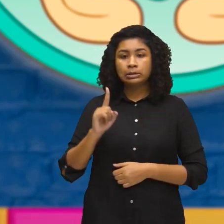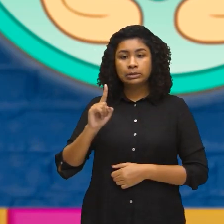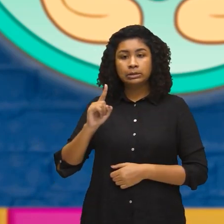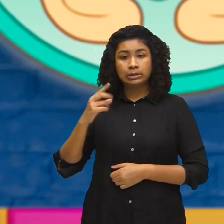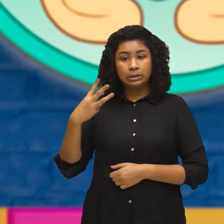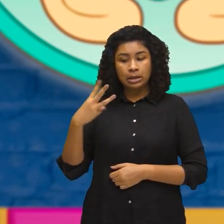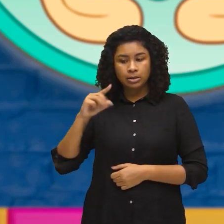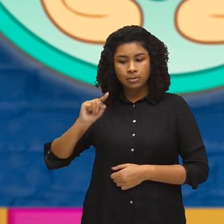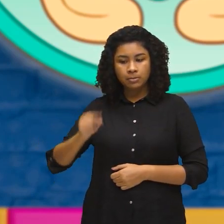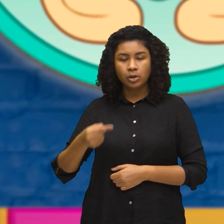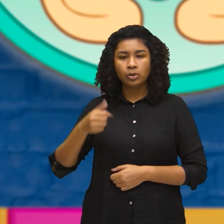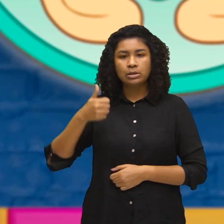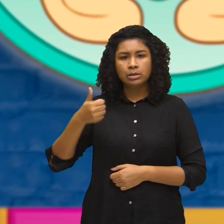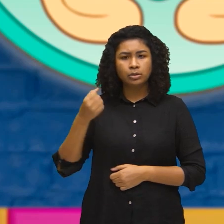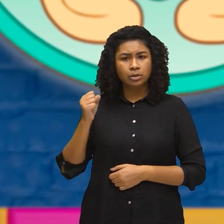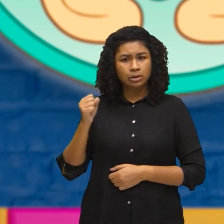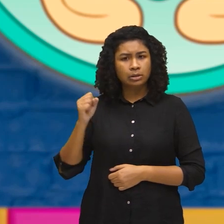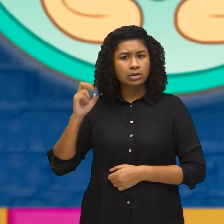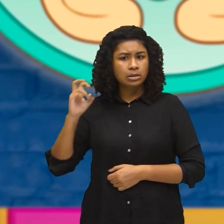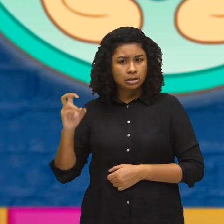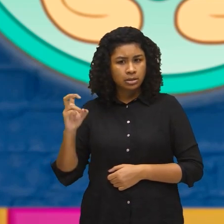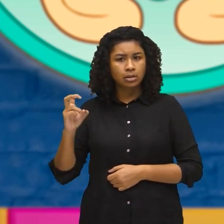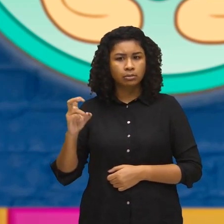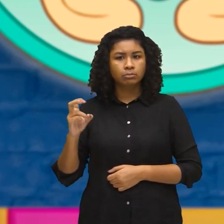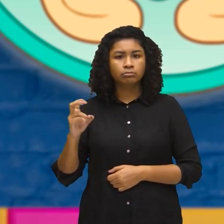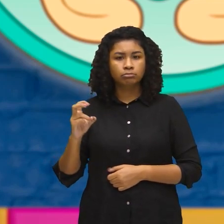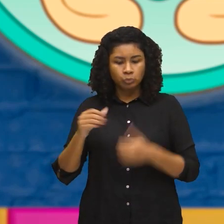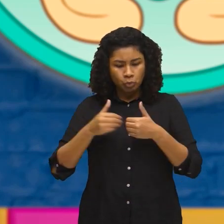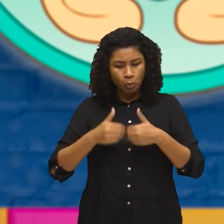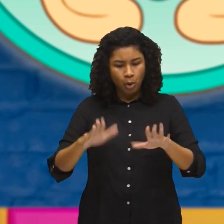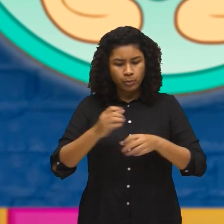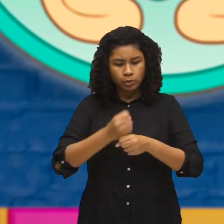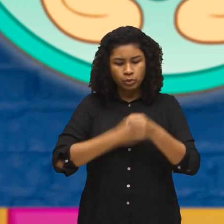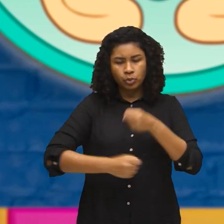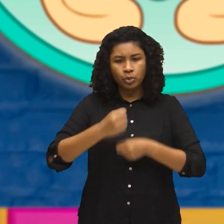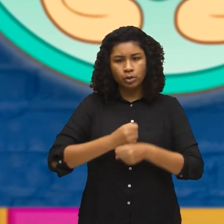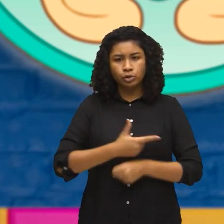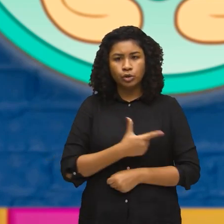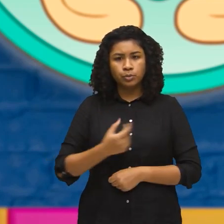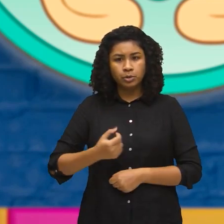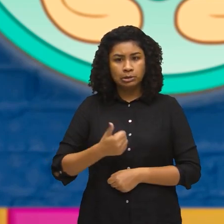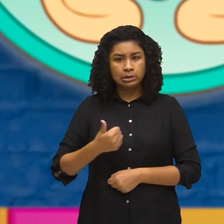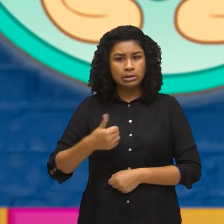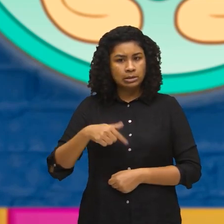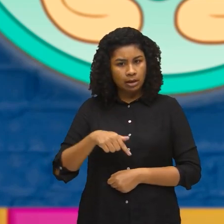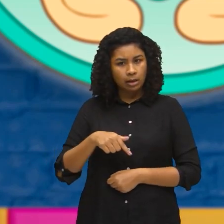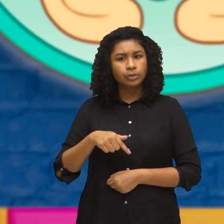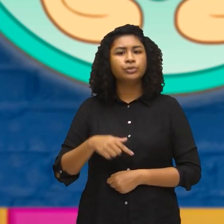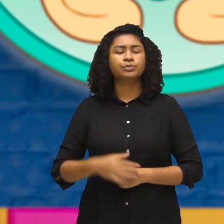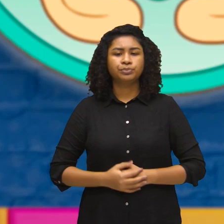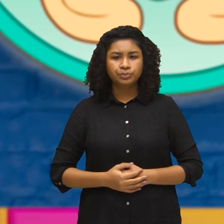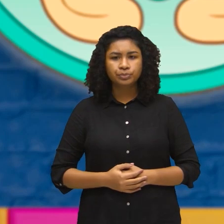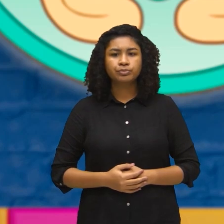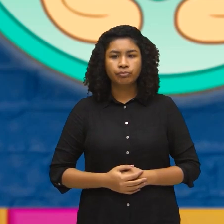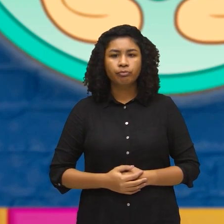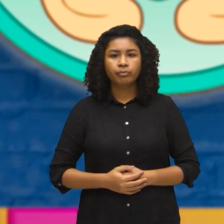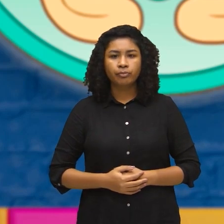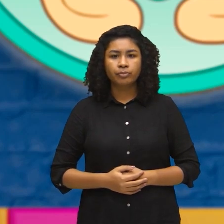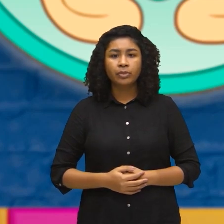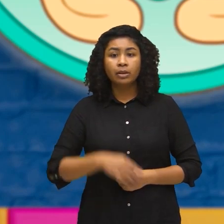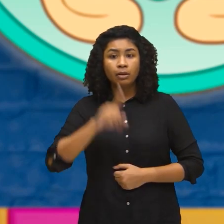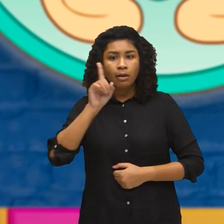vigor desde 2016, que classifica o bullying como intimidação sistêmica quando